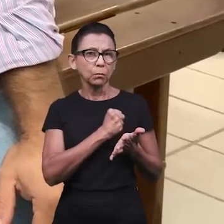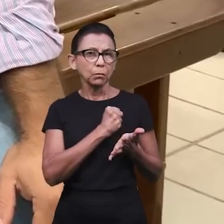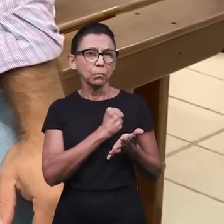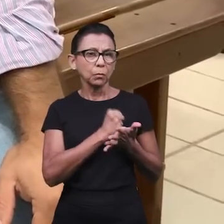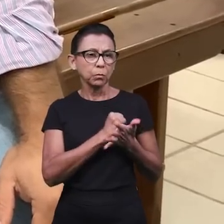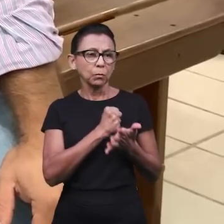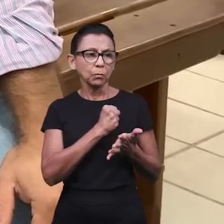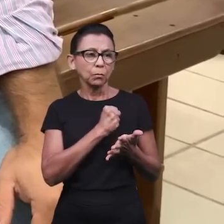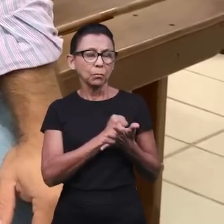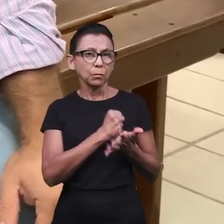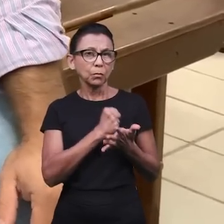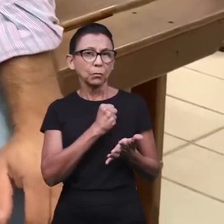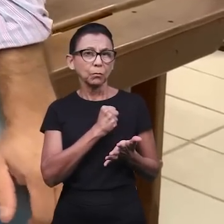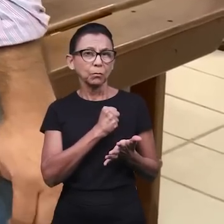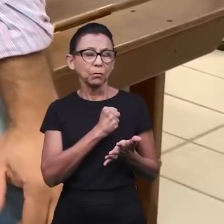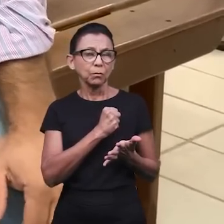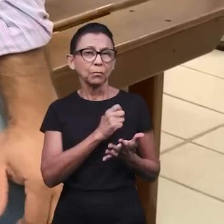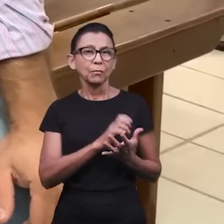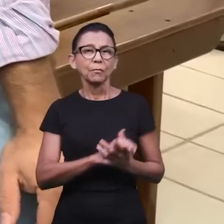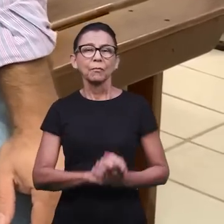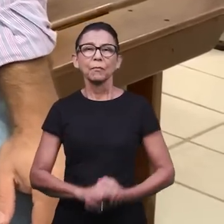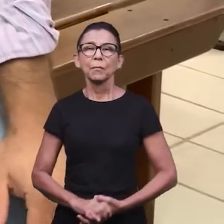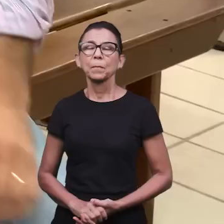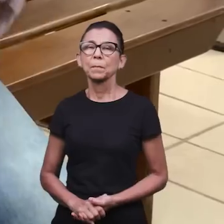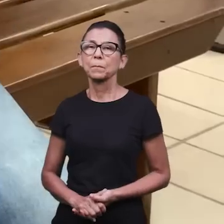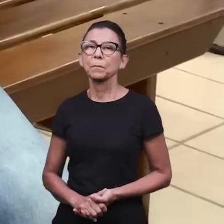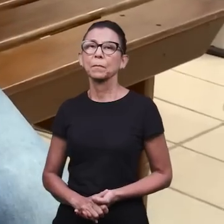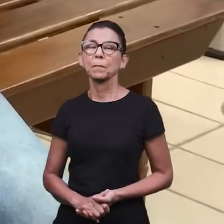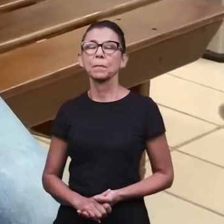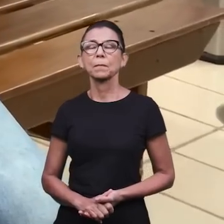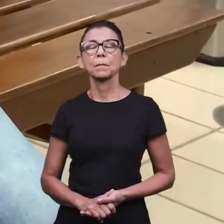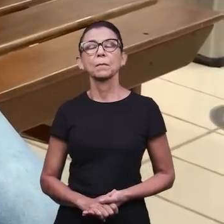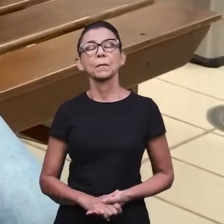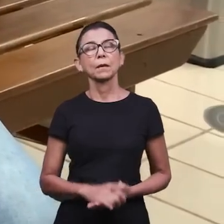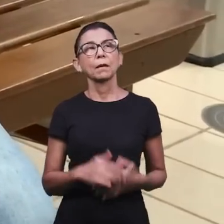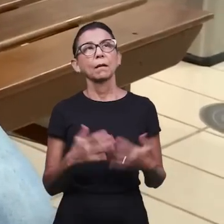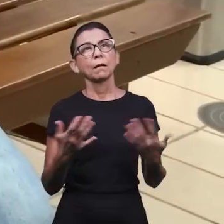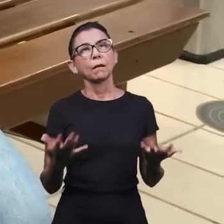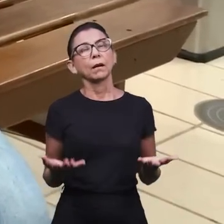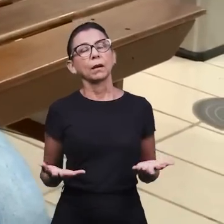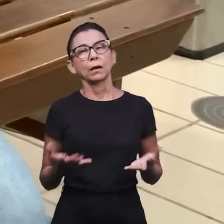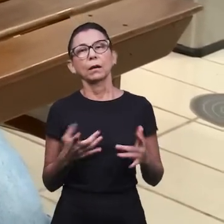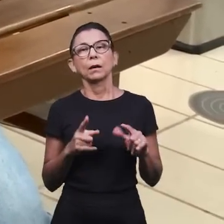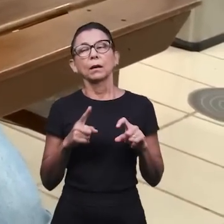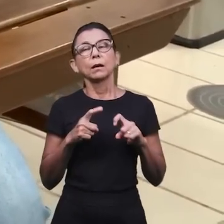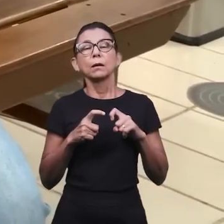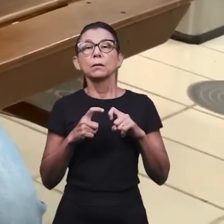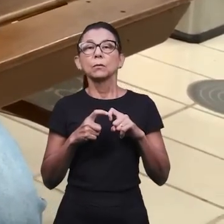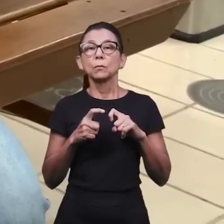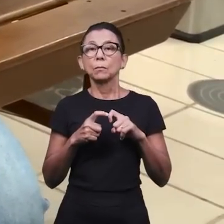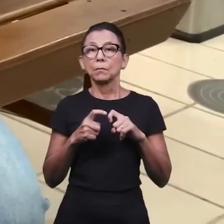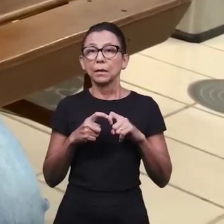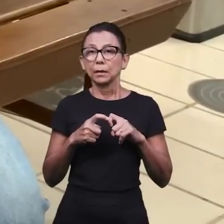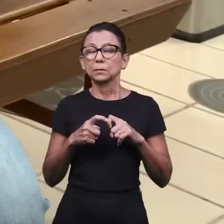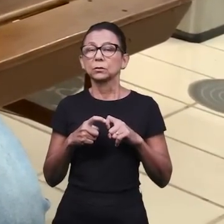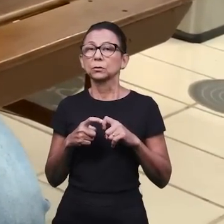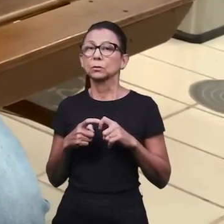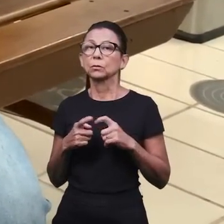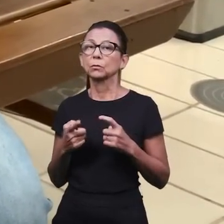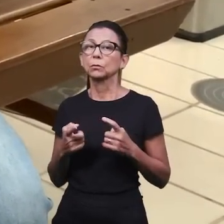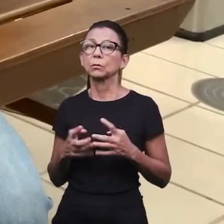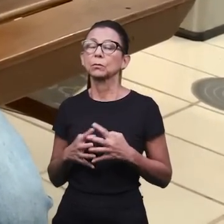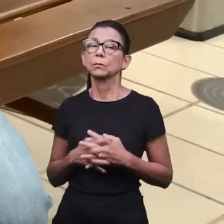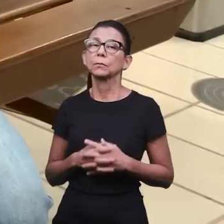Desculpa, irmãos. Na realidade, o médico fez a sua ecografia para botar